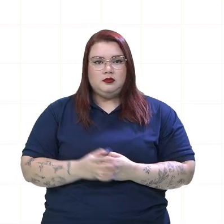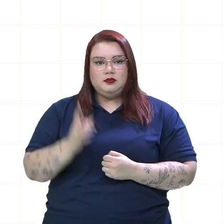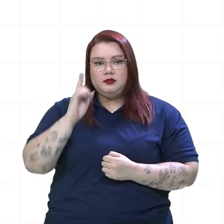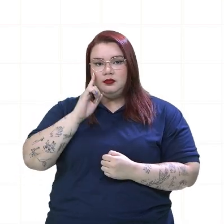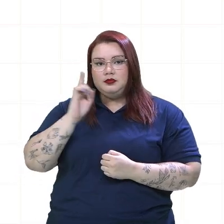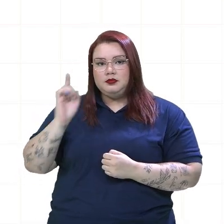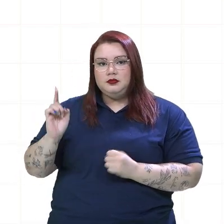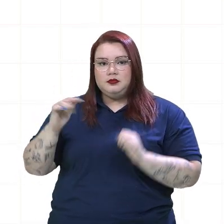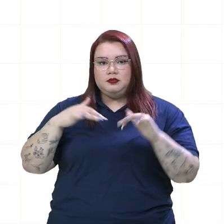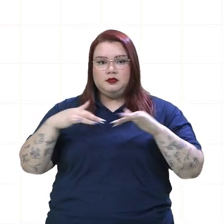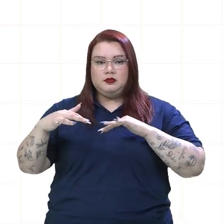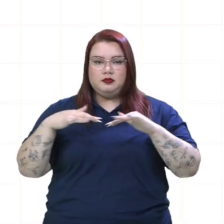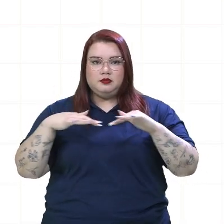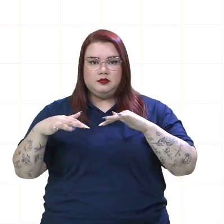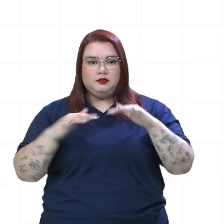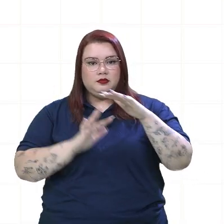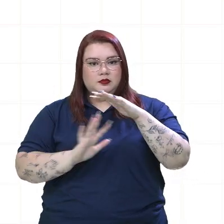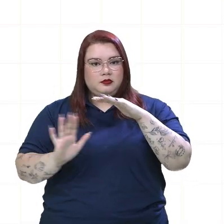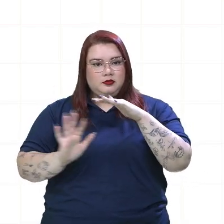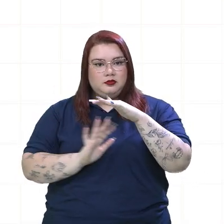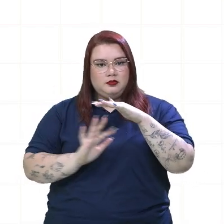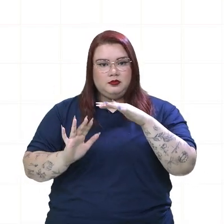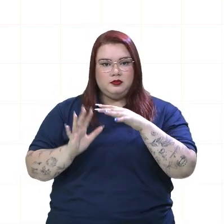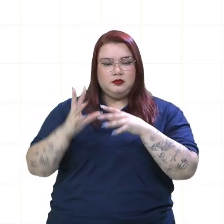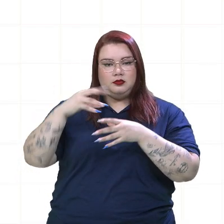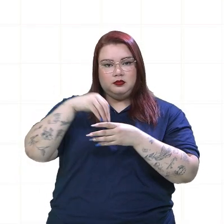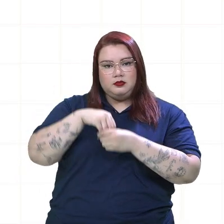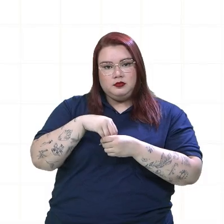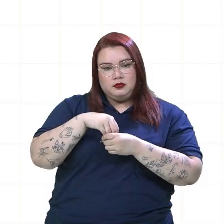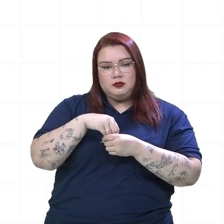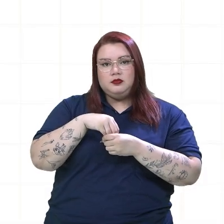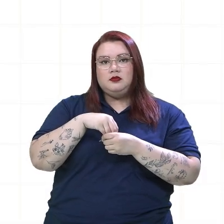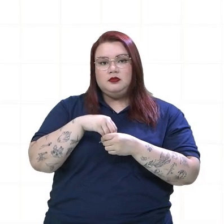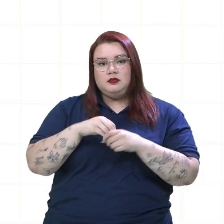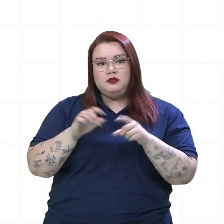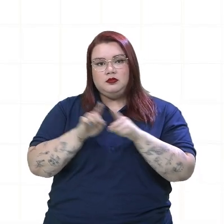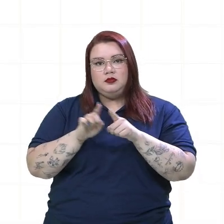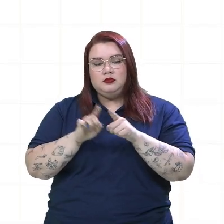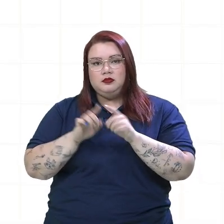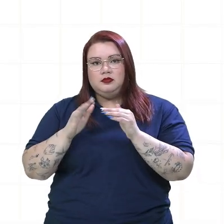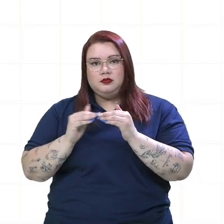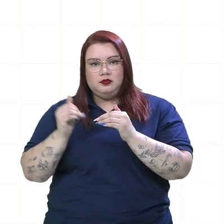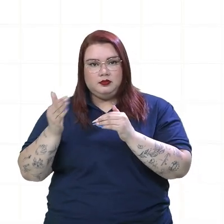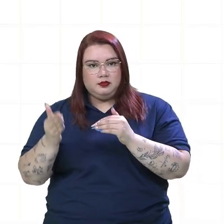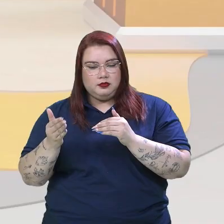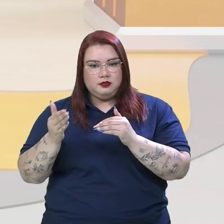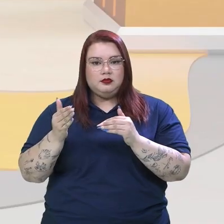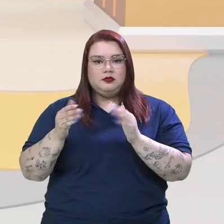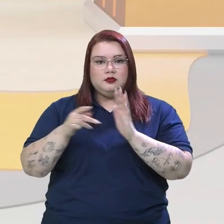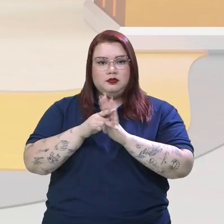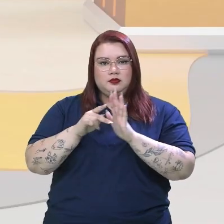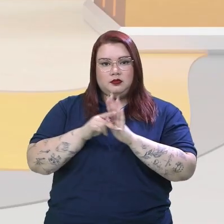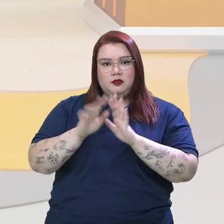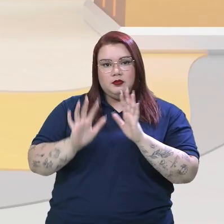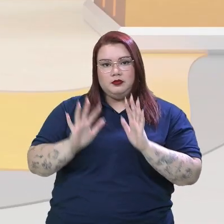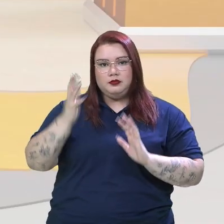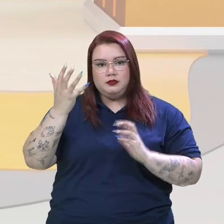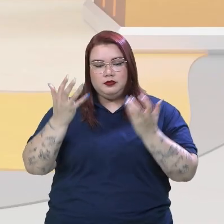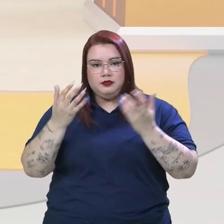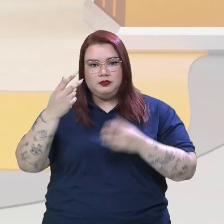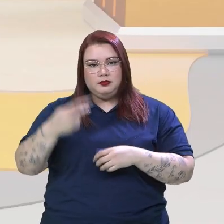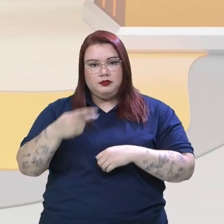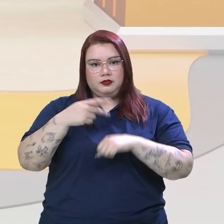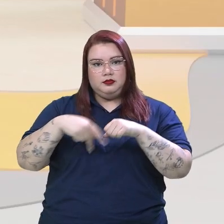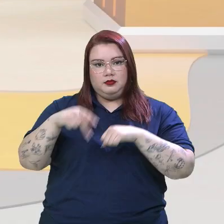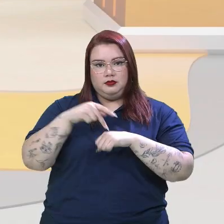no detalhamento movimentos migratórios, que são os movimentos internos e movimentos externos que aconteceram no nosso